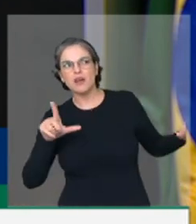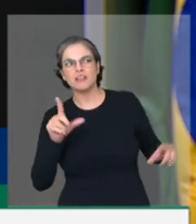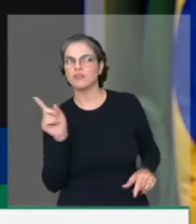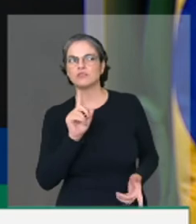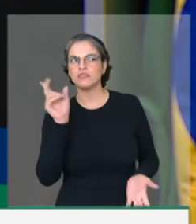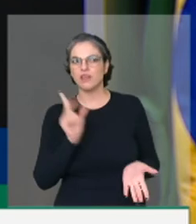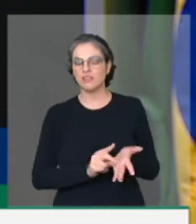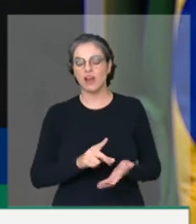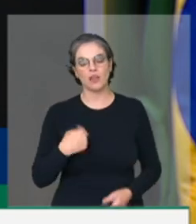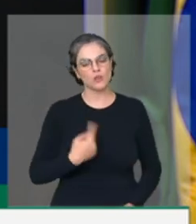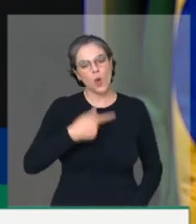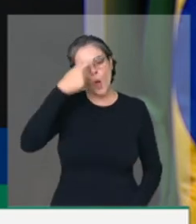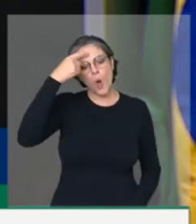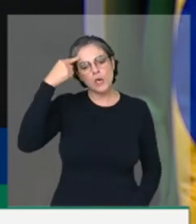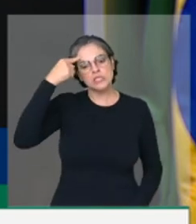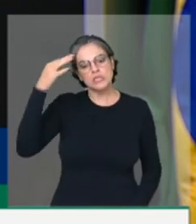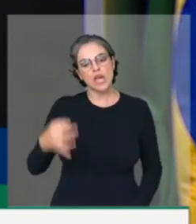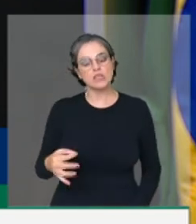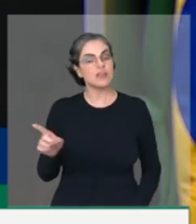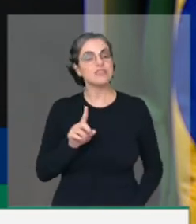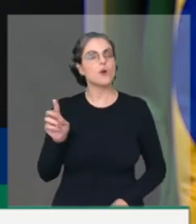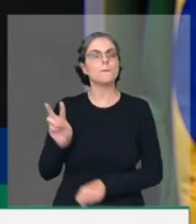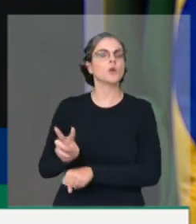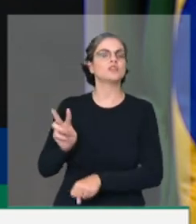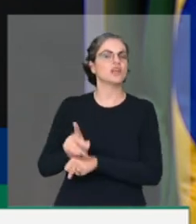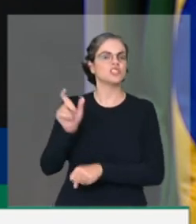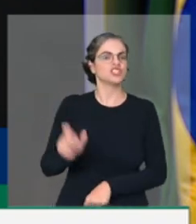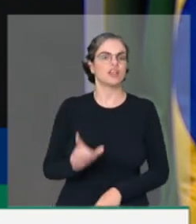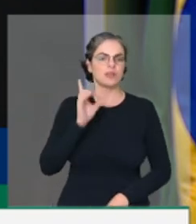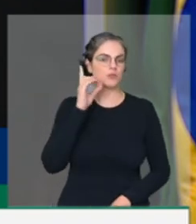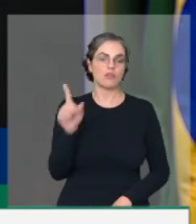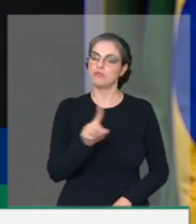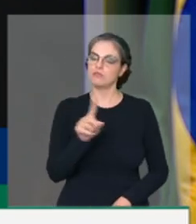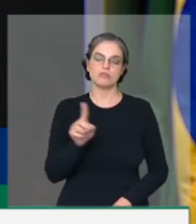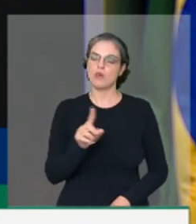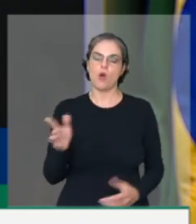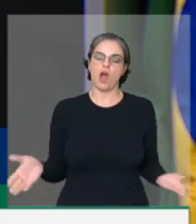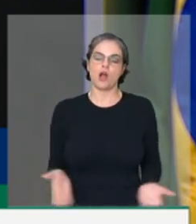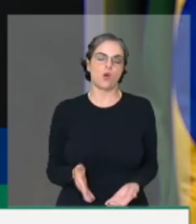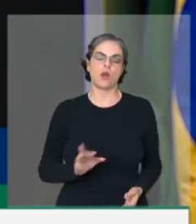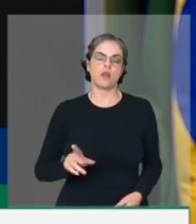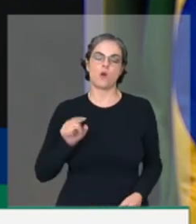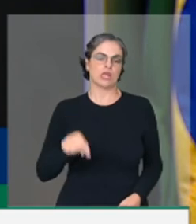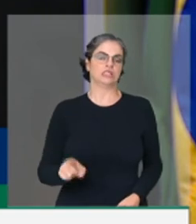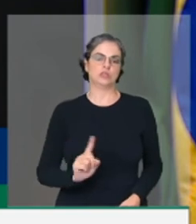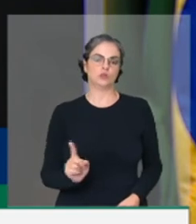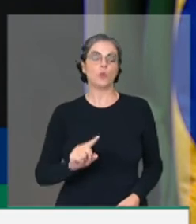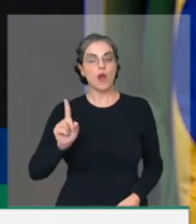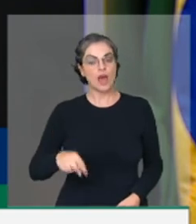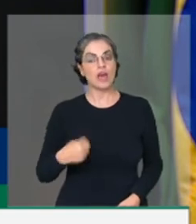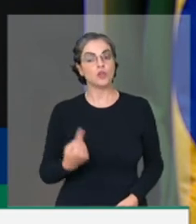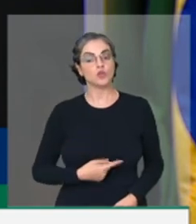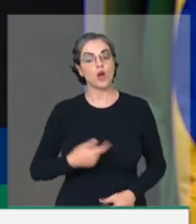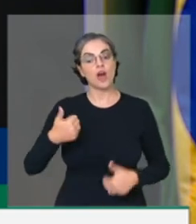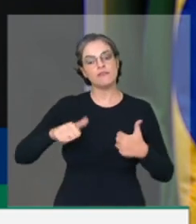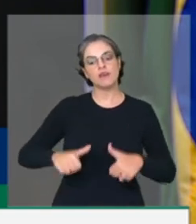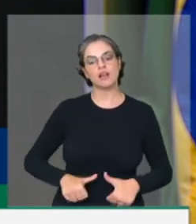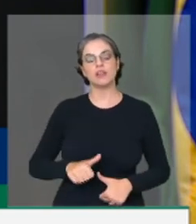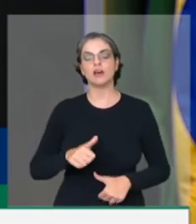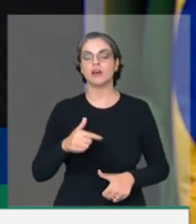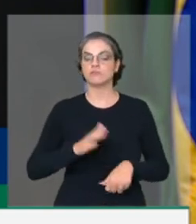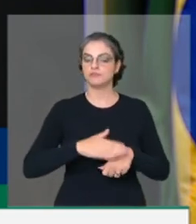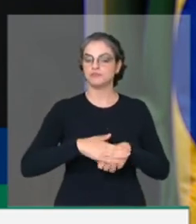a consciência não de proteger o deputado, porque não é isso que está sendo julgado aqui, não. Está julgando o ato ilegal. A primeira